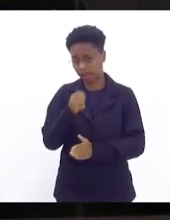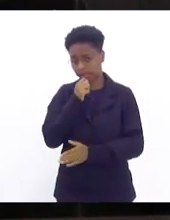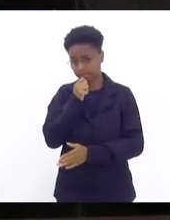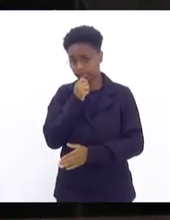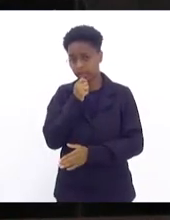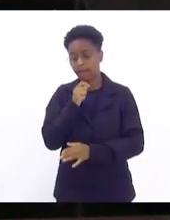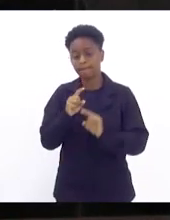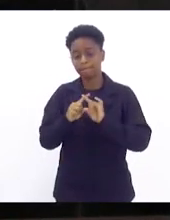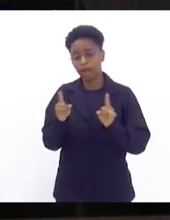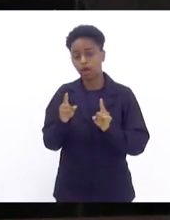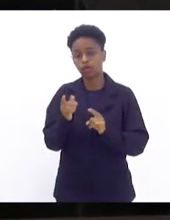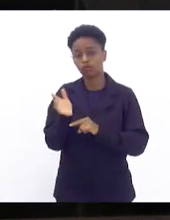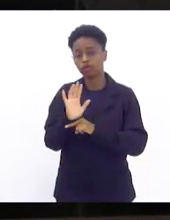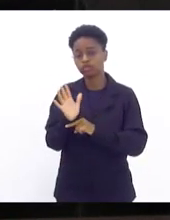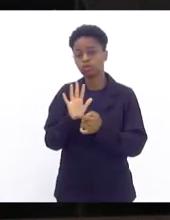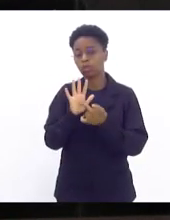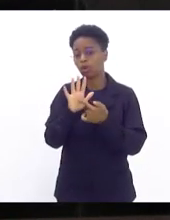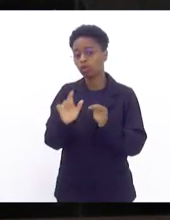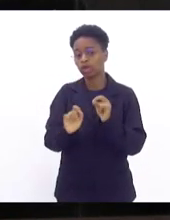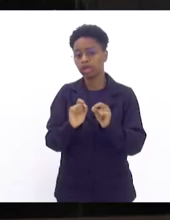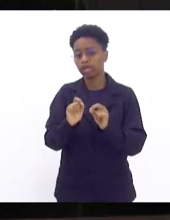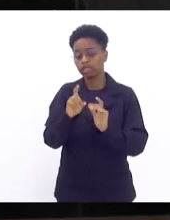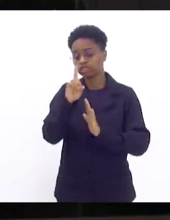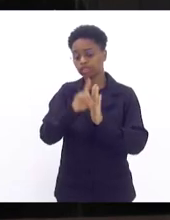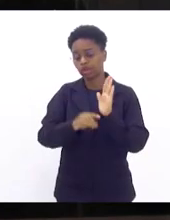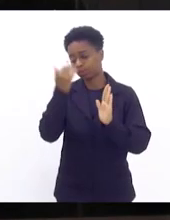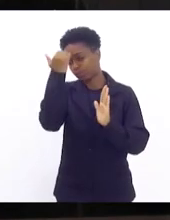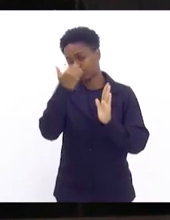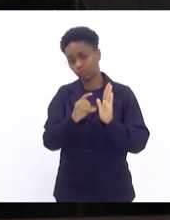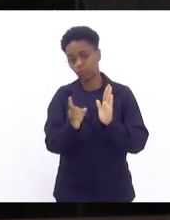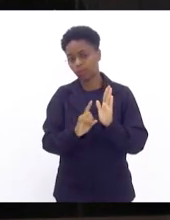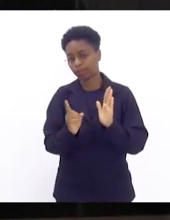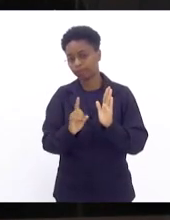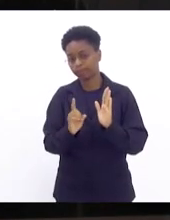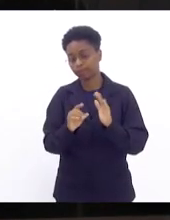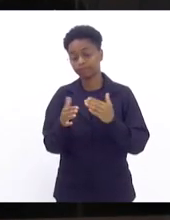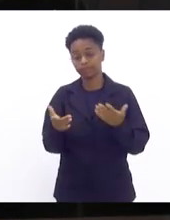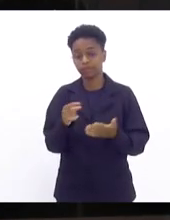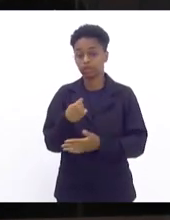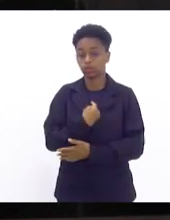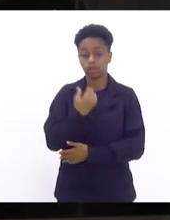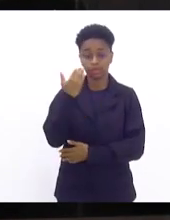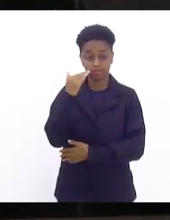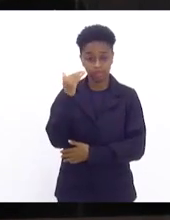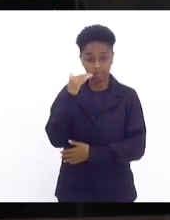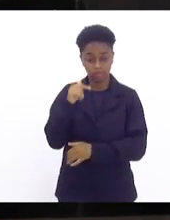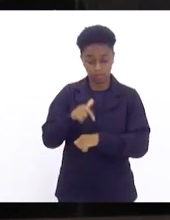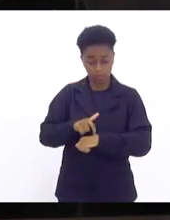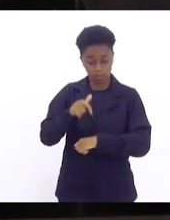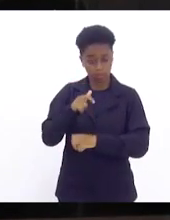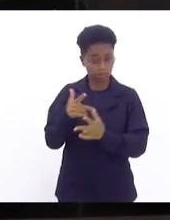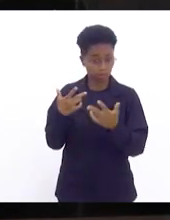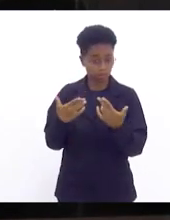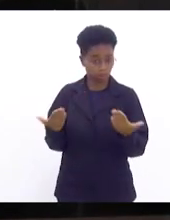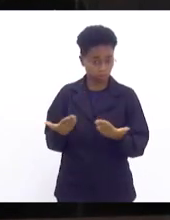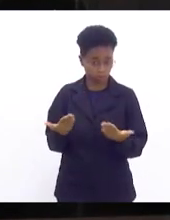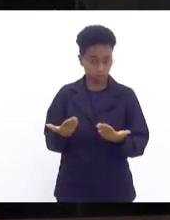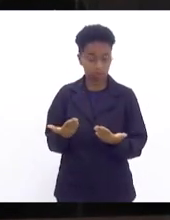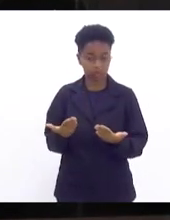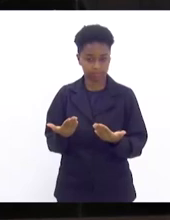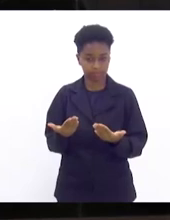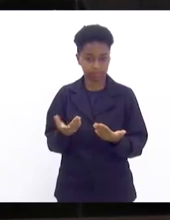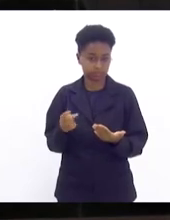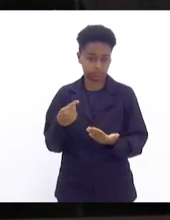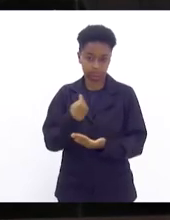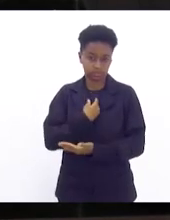em si já mostra uma violação de direitos. E entendemos que, num momento crítico como esse, nós